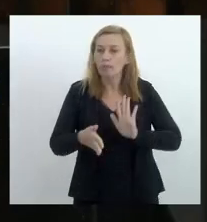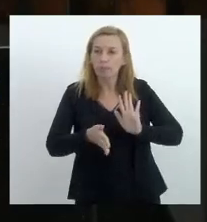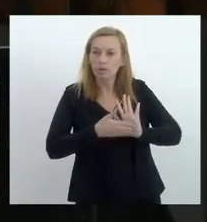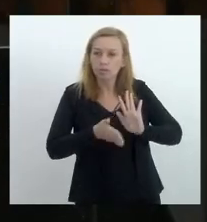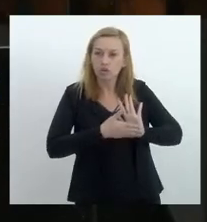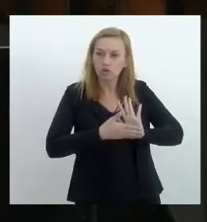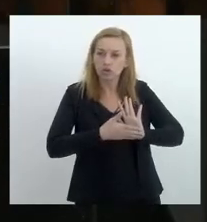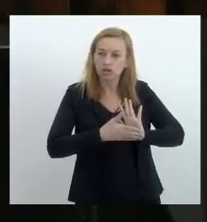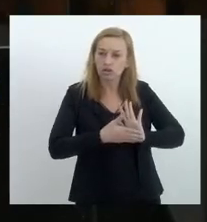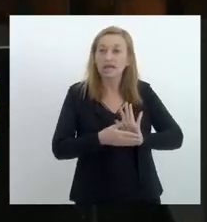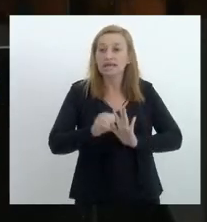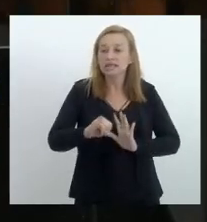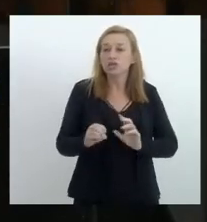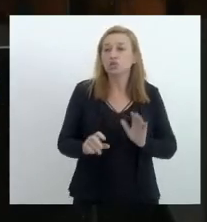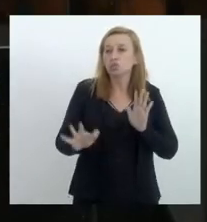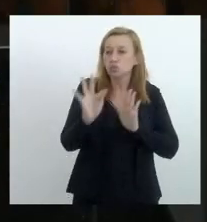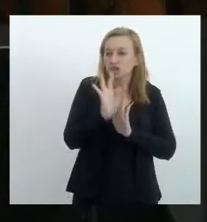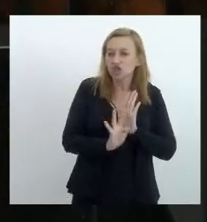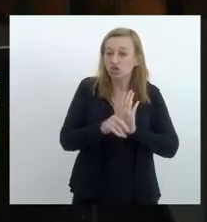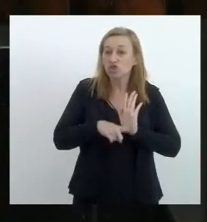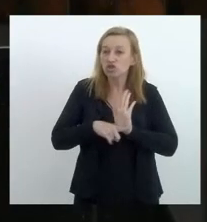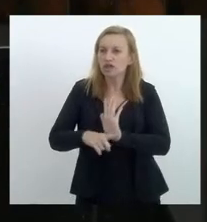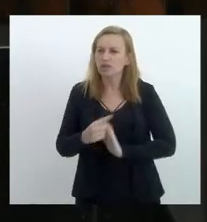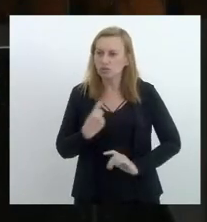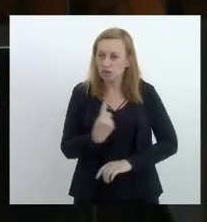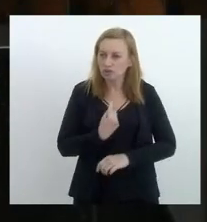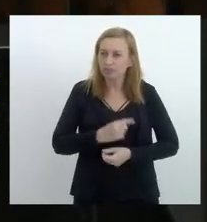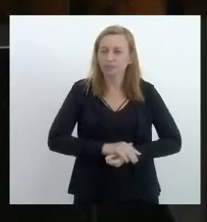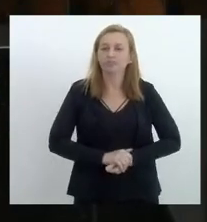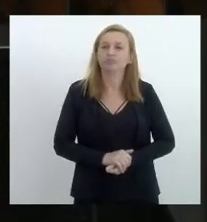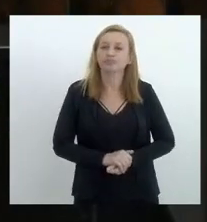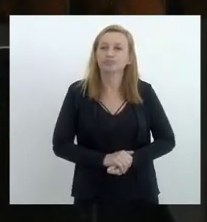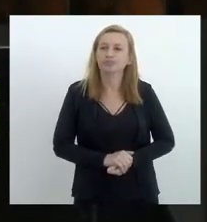proposta, se esse texto nos ajudaria.